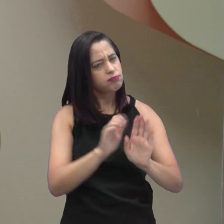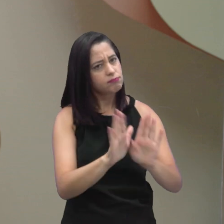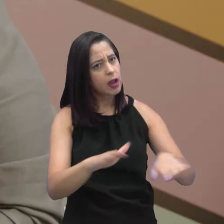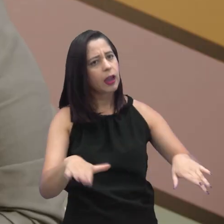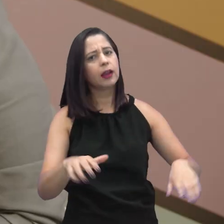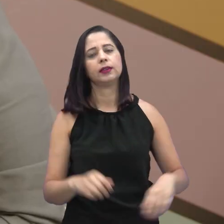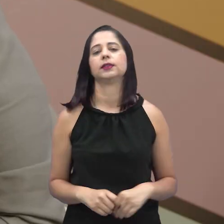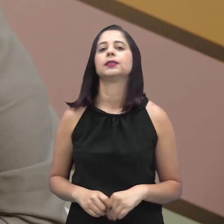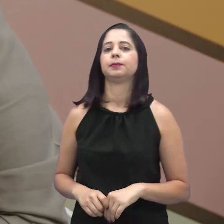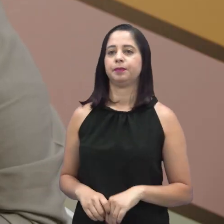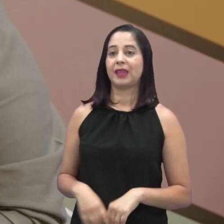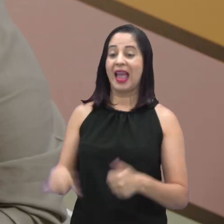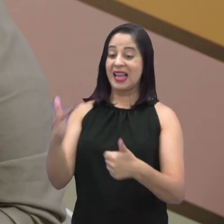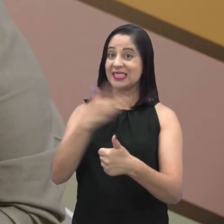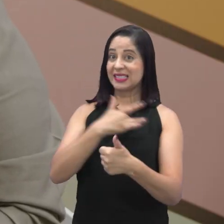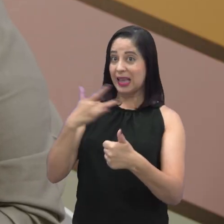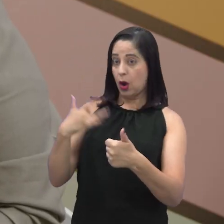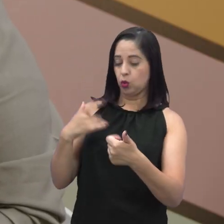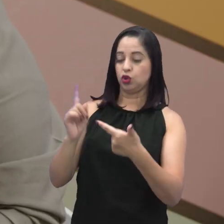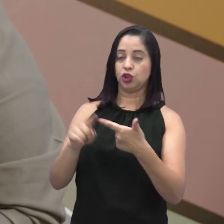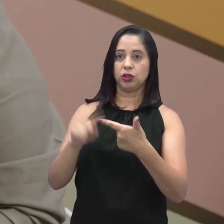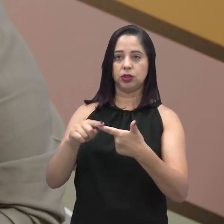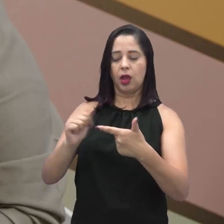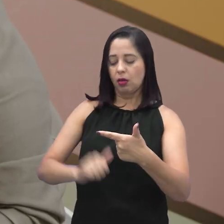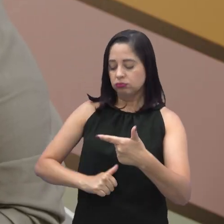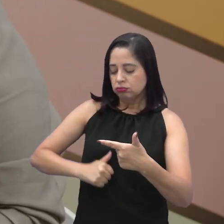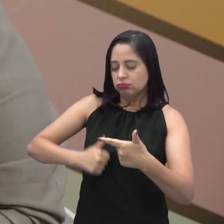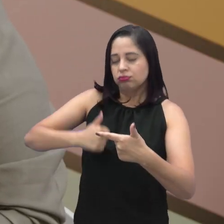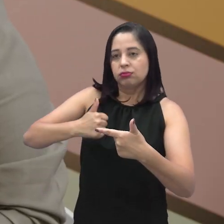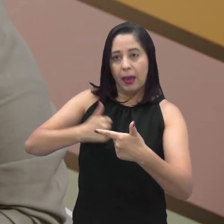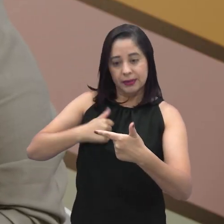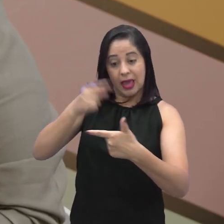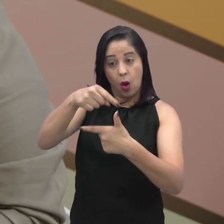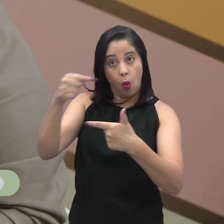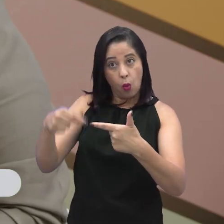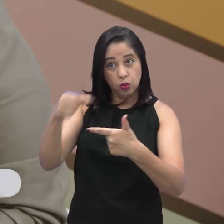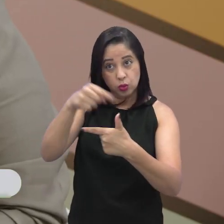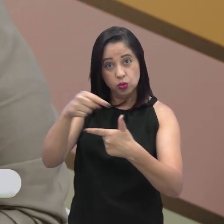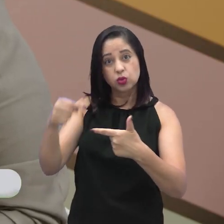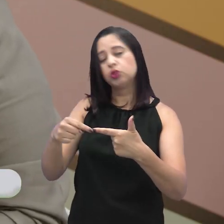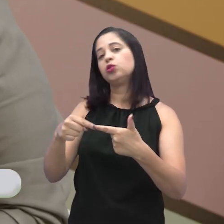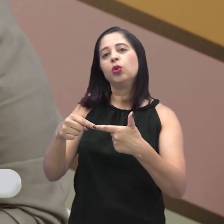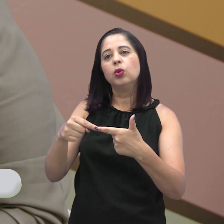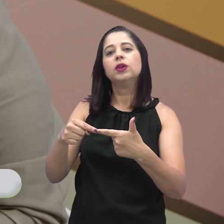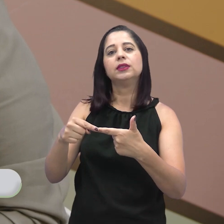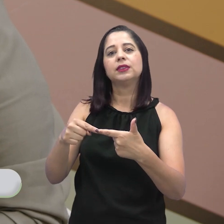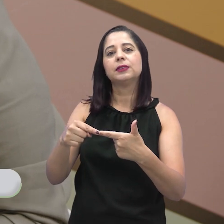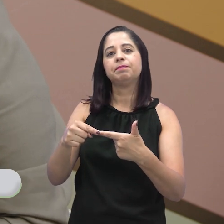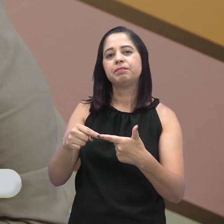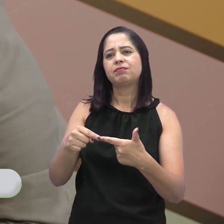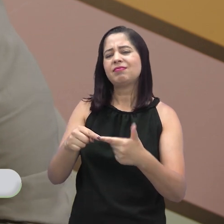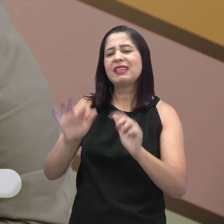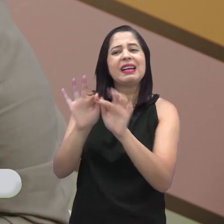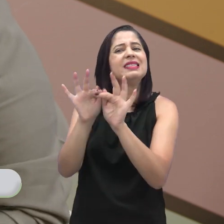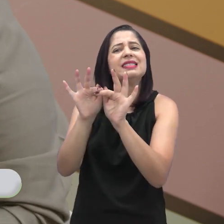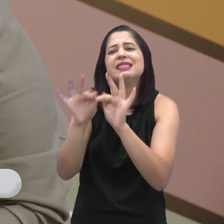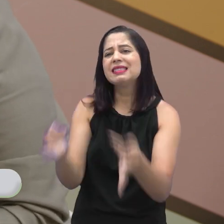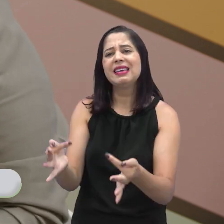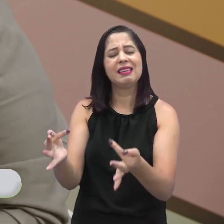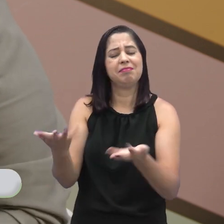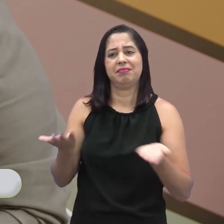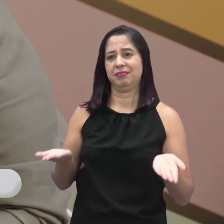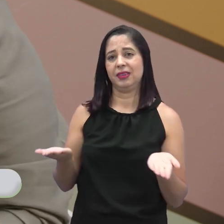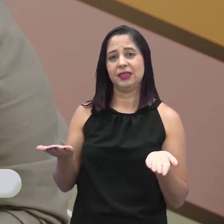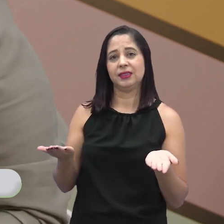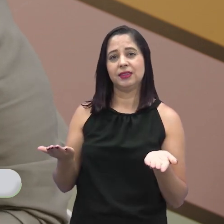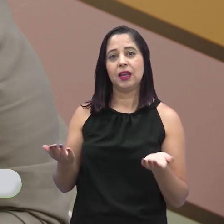o bem-estar e a saúde, eles têm de uma maneira generalizada muito um retorno àquilo que é simples, né? E